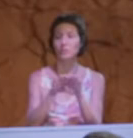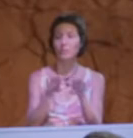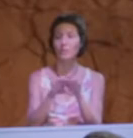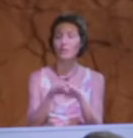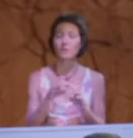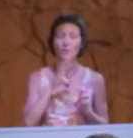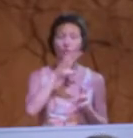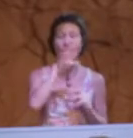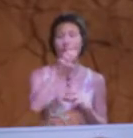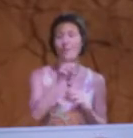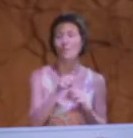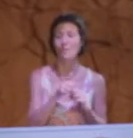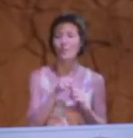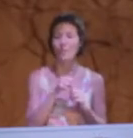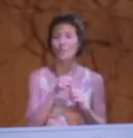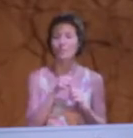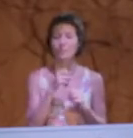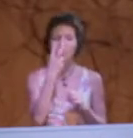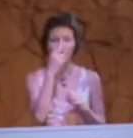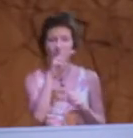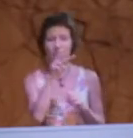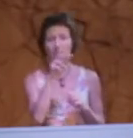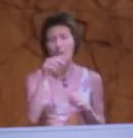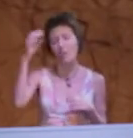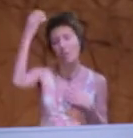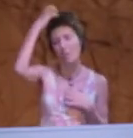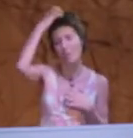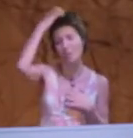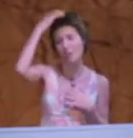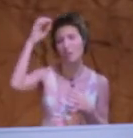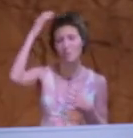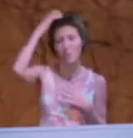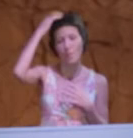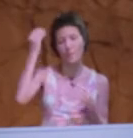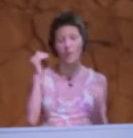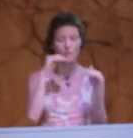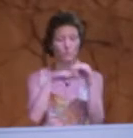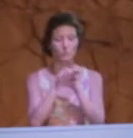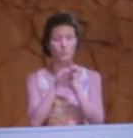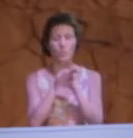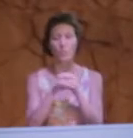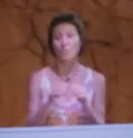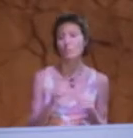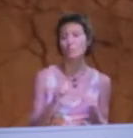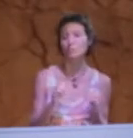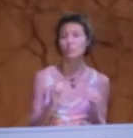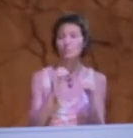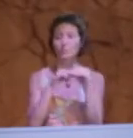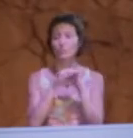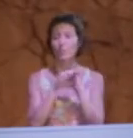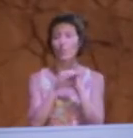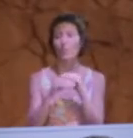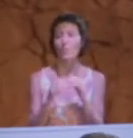da onça, vai na festa da onça. Isso eu achava muito cabuloso. Mas pai, o que que um macaco danado, sabe que ele é